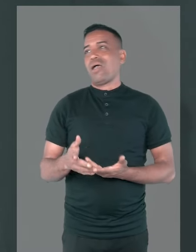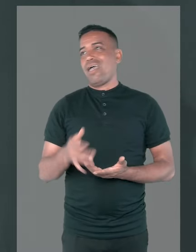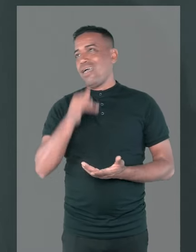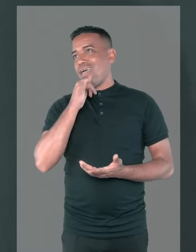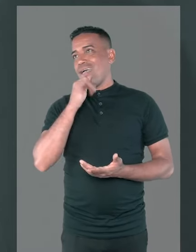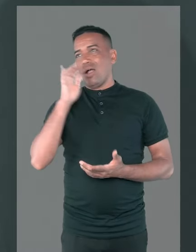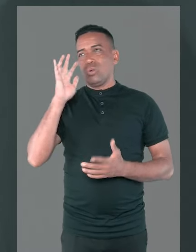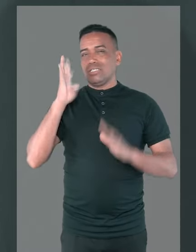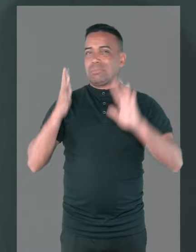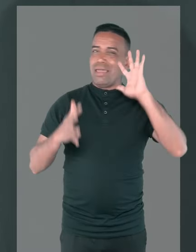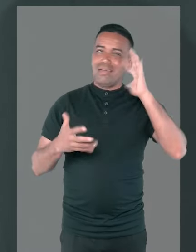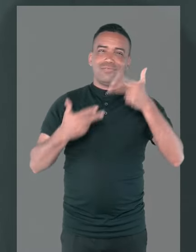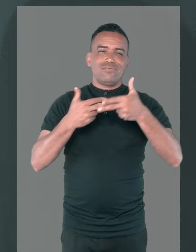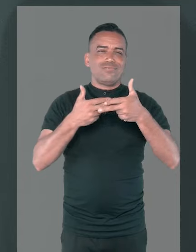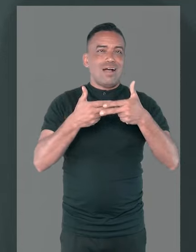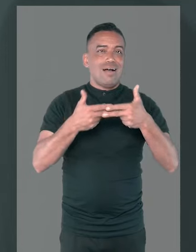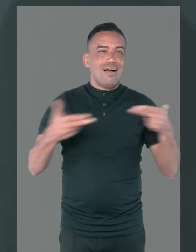de